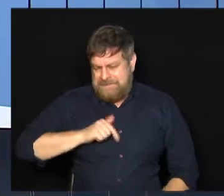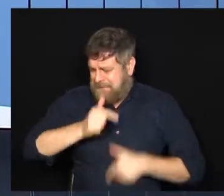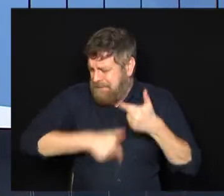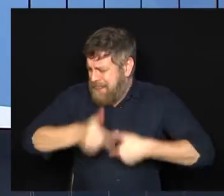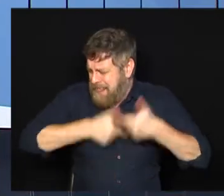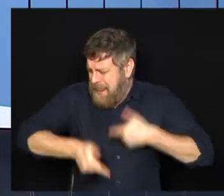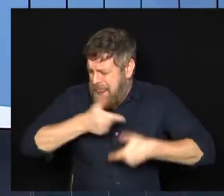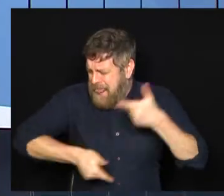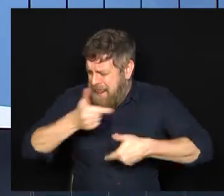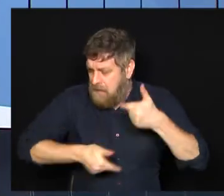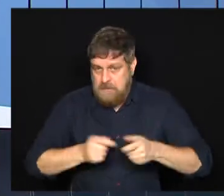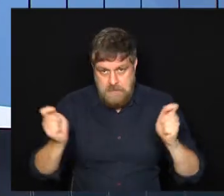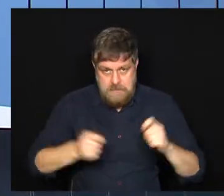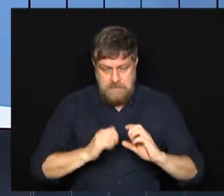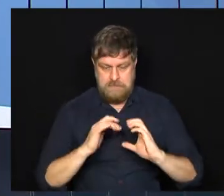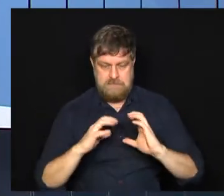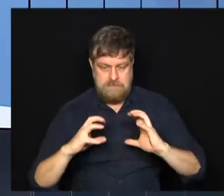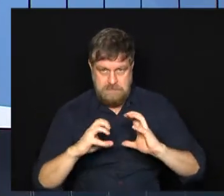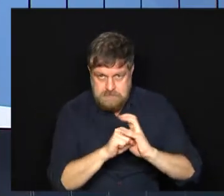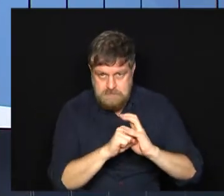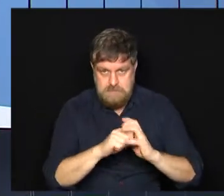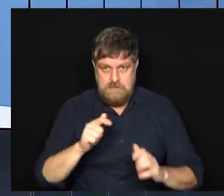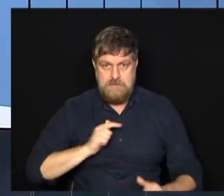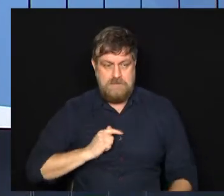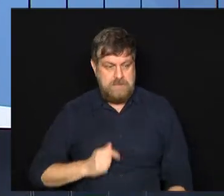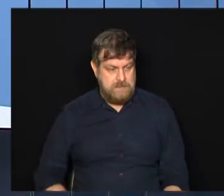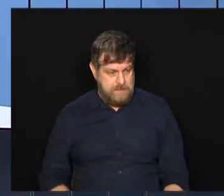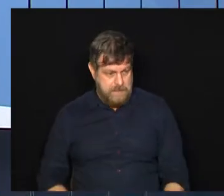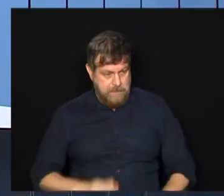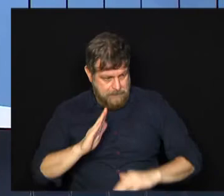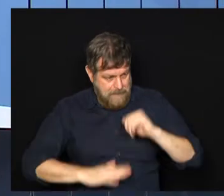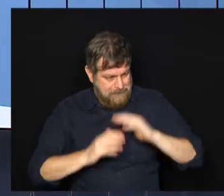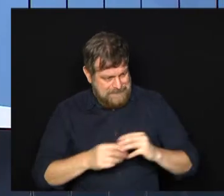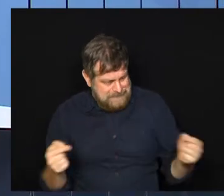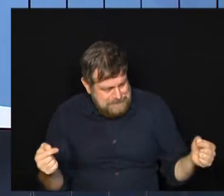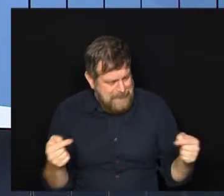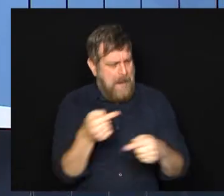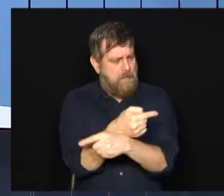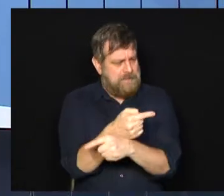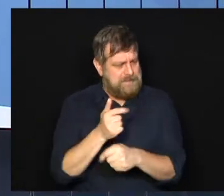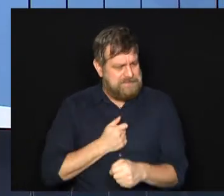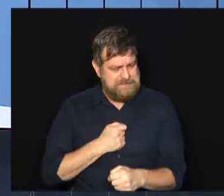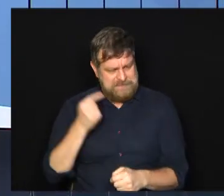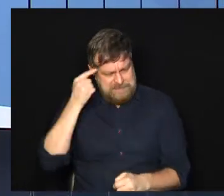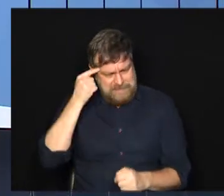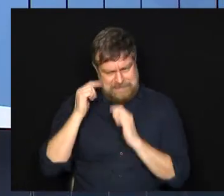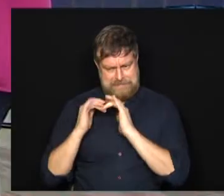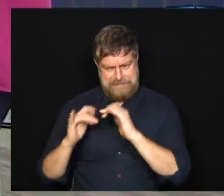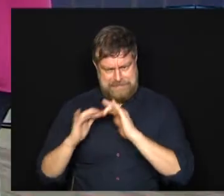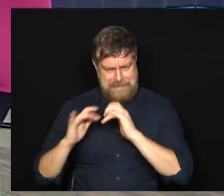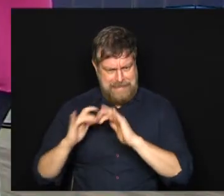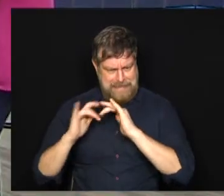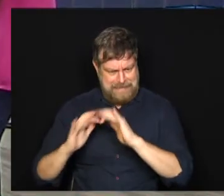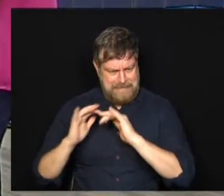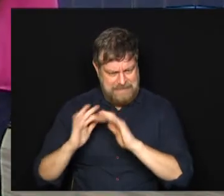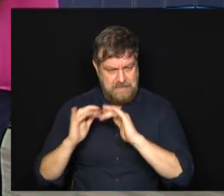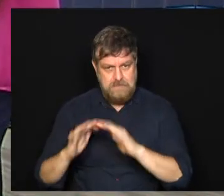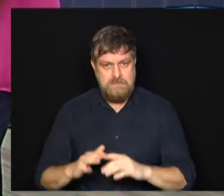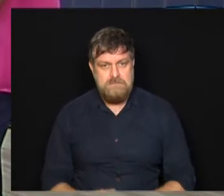demais, pode vir a ter o Alzheimer, apesar de estar no processo contrário de superestimulação do cérebro também?